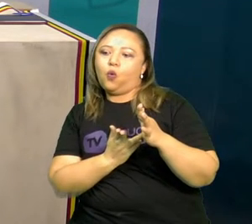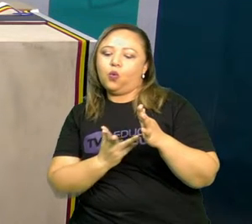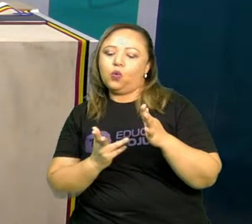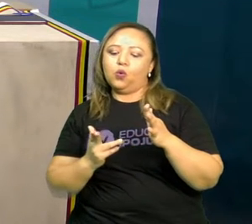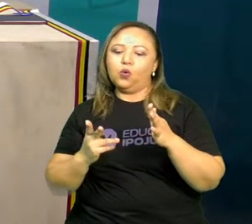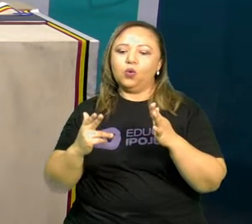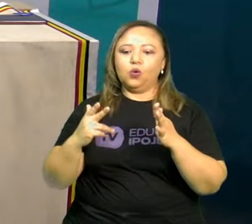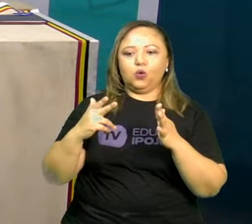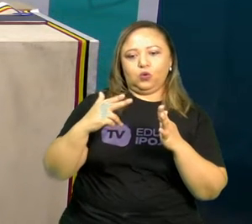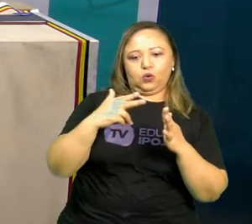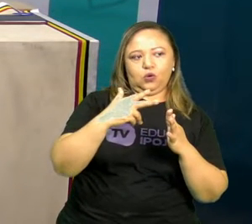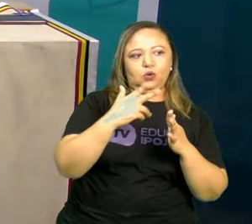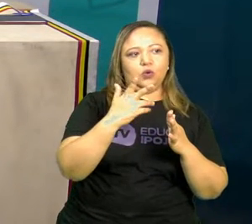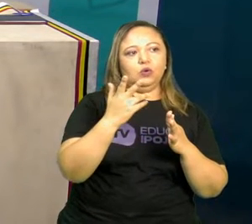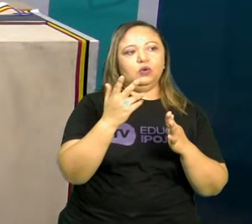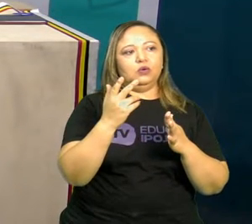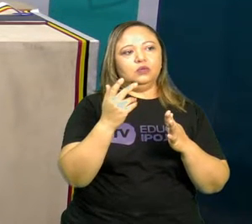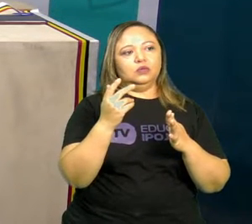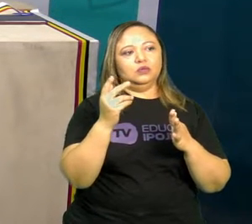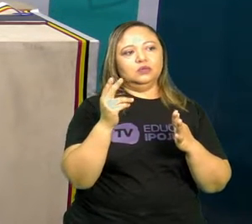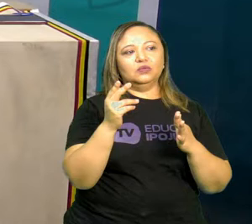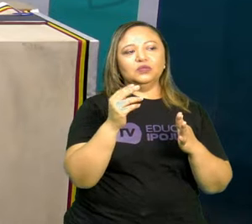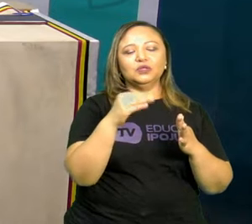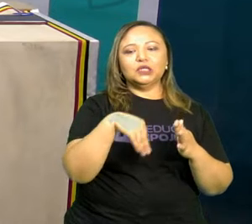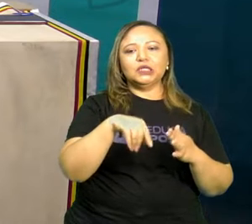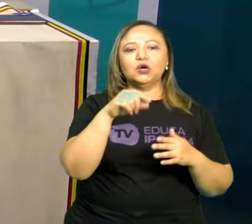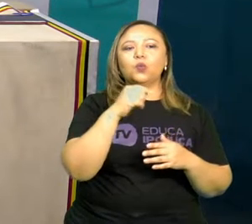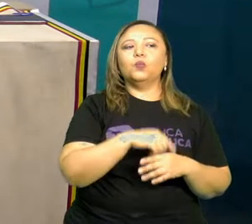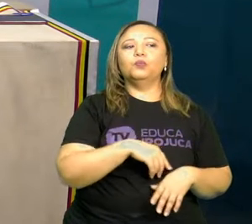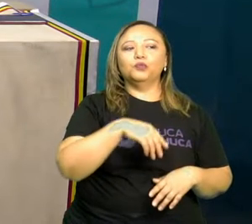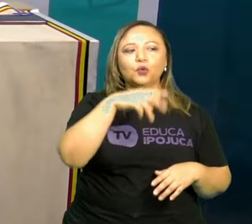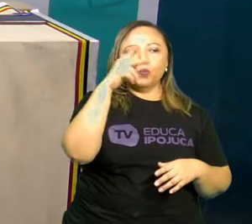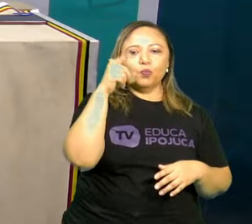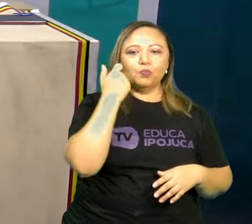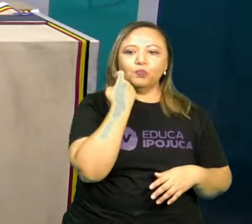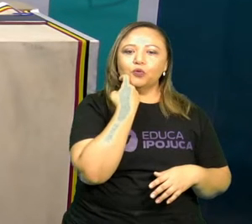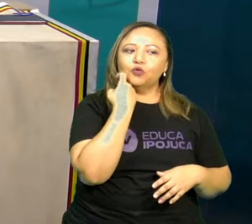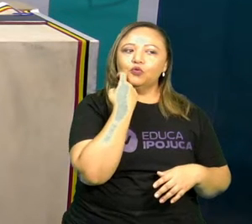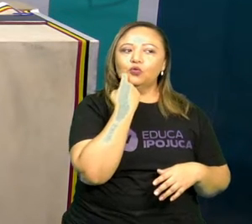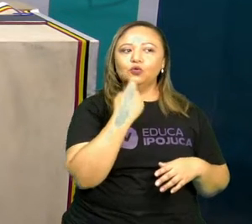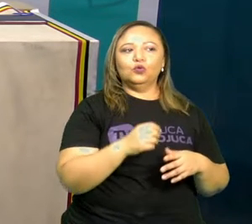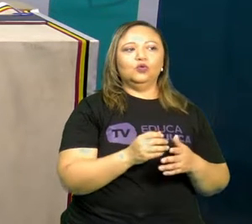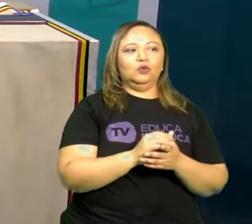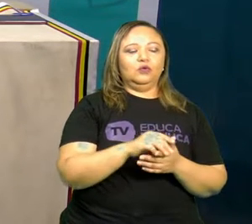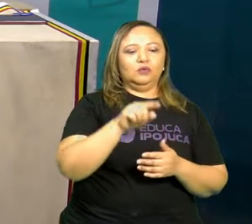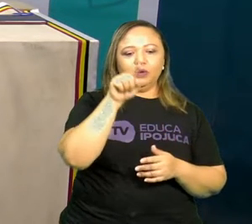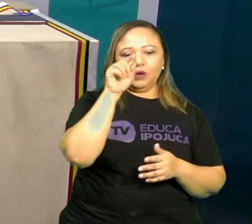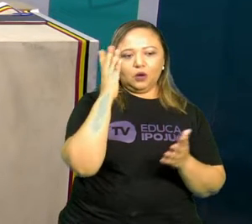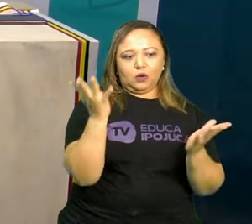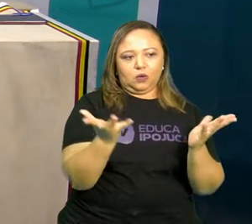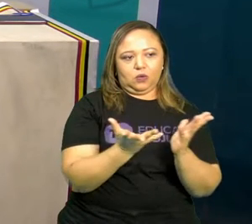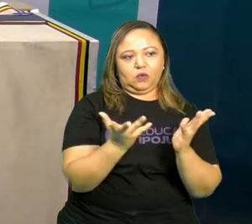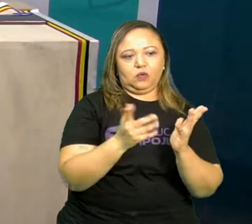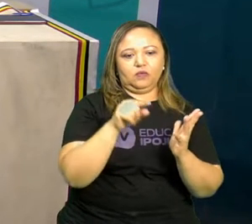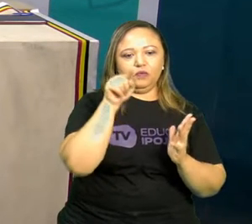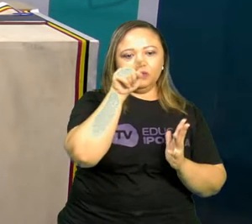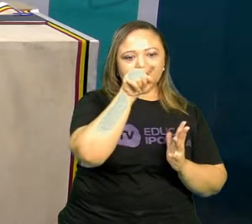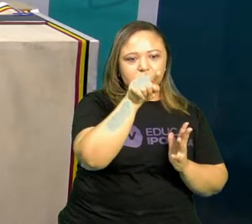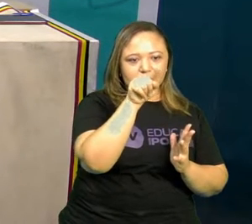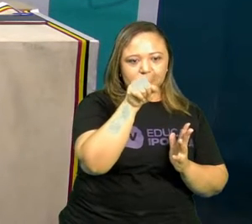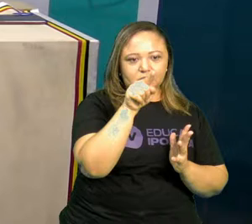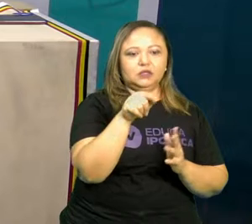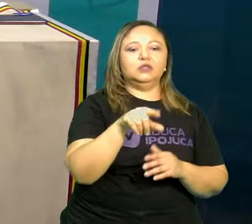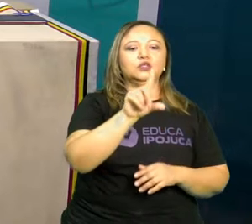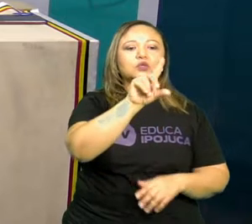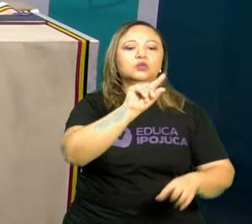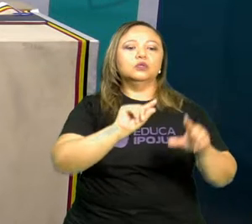recortar esse peixinho. Olha aqui o peixinho de Tia Ilma. Agora você vai escolher uma